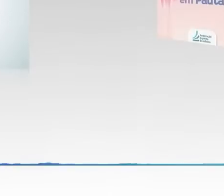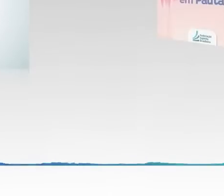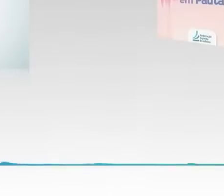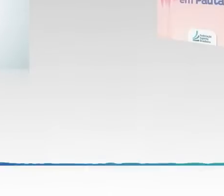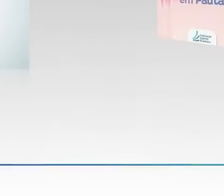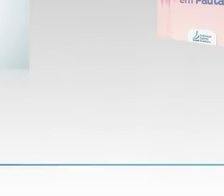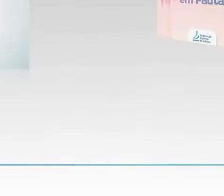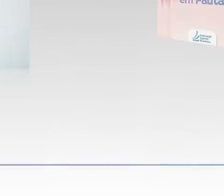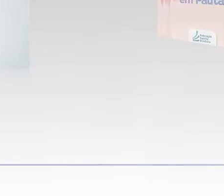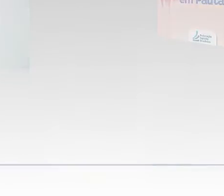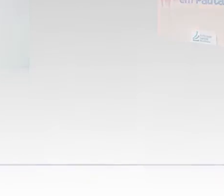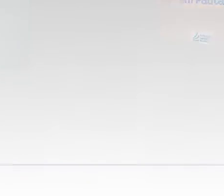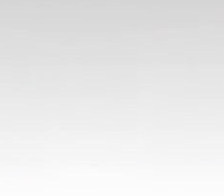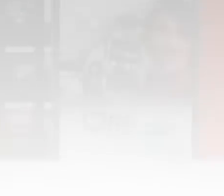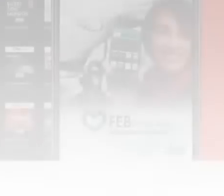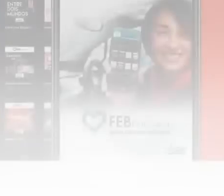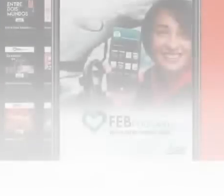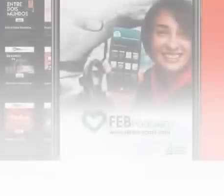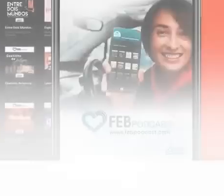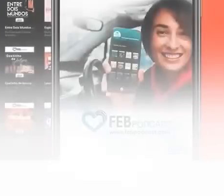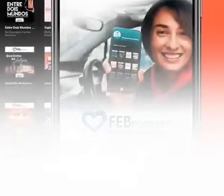Nada Mole Encarnação.